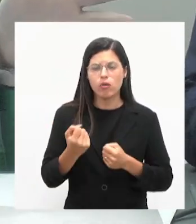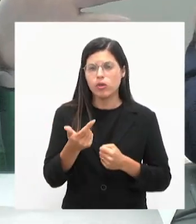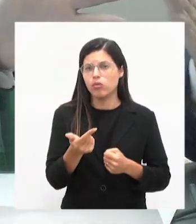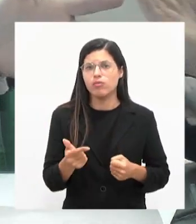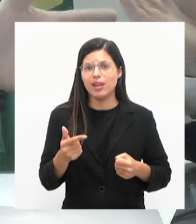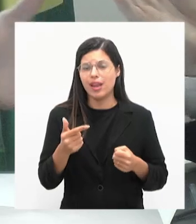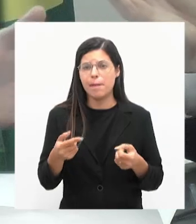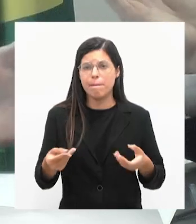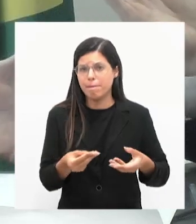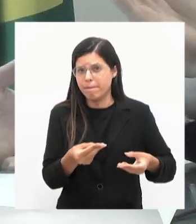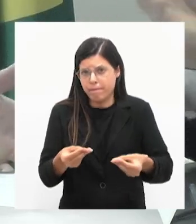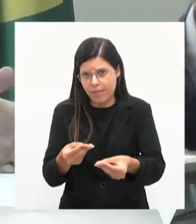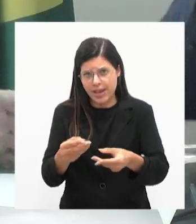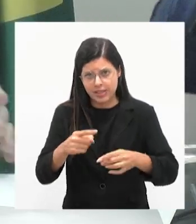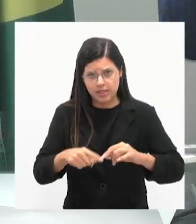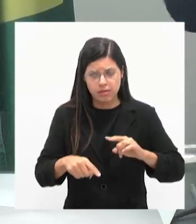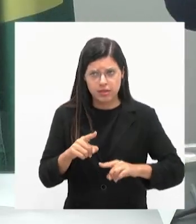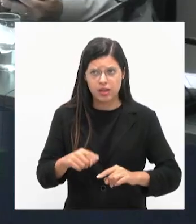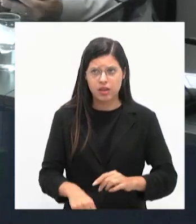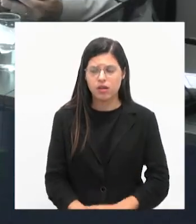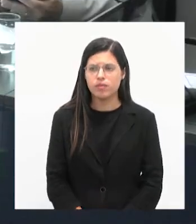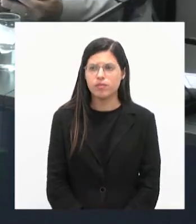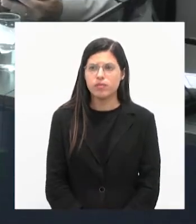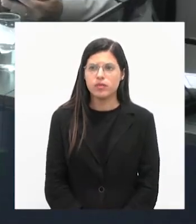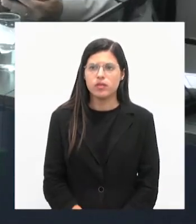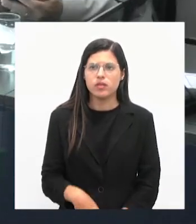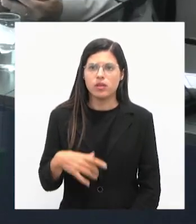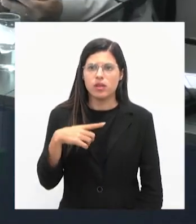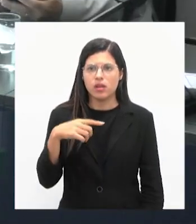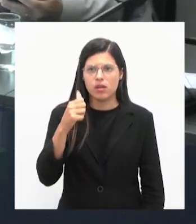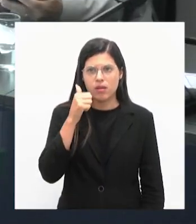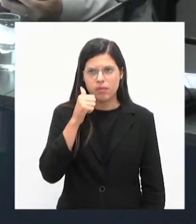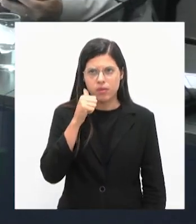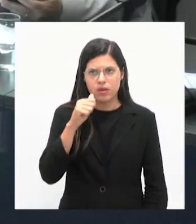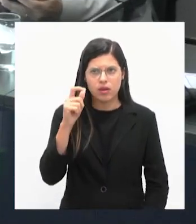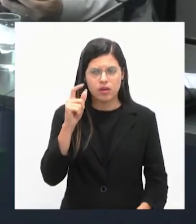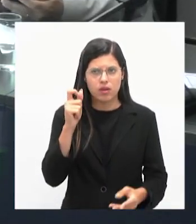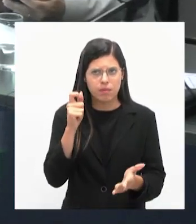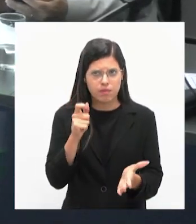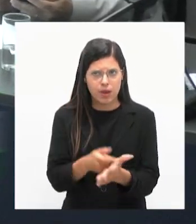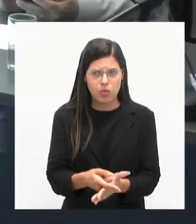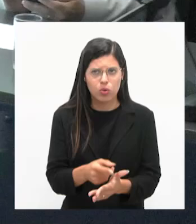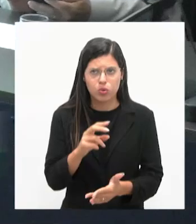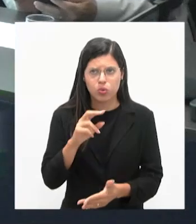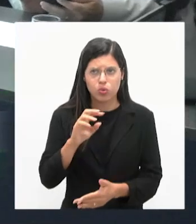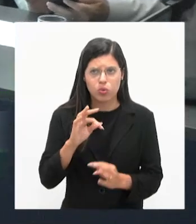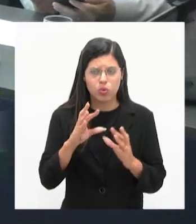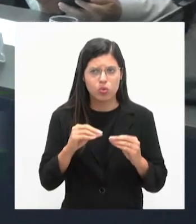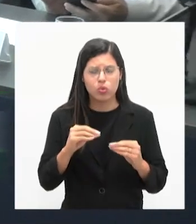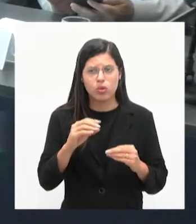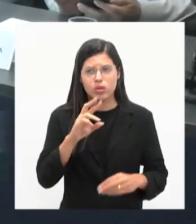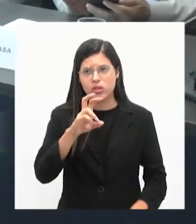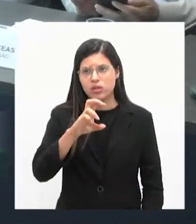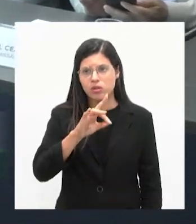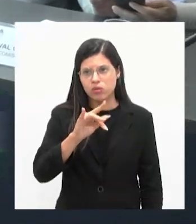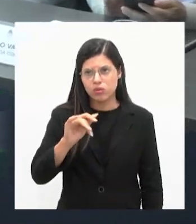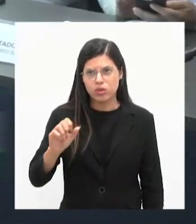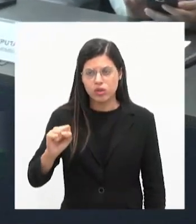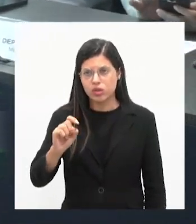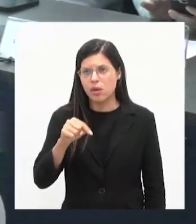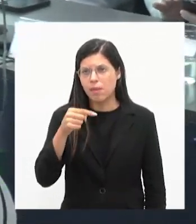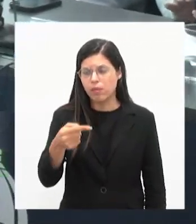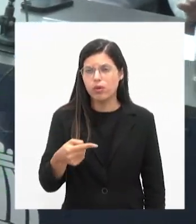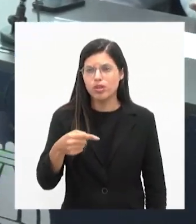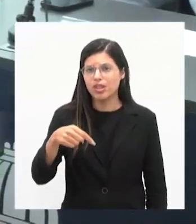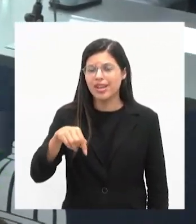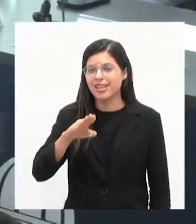Tem um exemplo daquela menina da moto, né, que foi lá, pagou tudinho, 5 dias depois que a moto foi apreendida. Quando ela foi retirar a moto, cadê a bateria? Não tinha bateria.